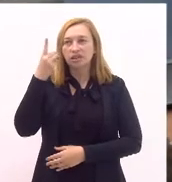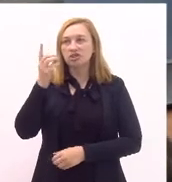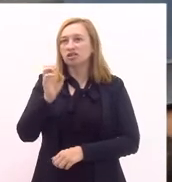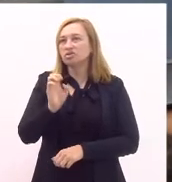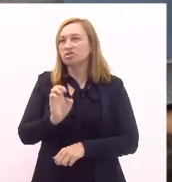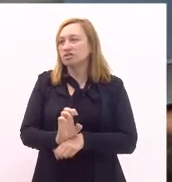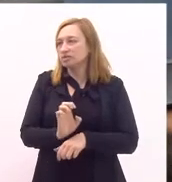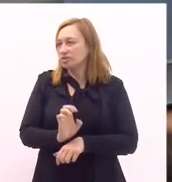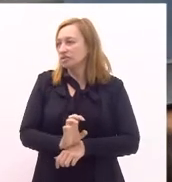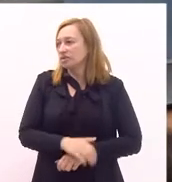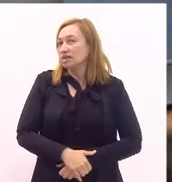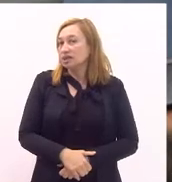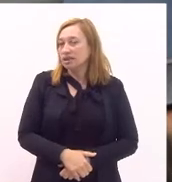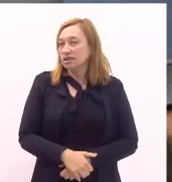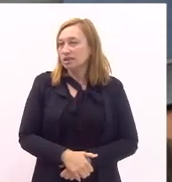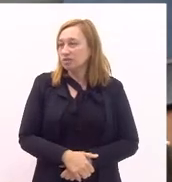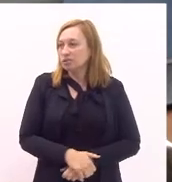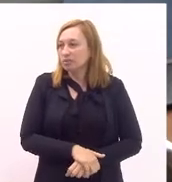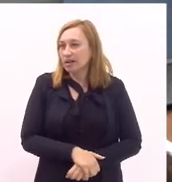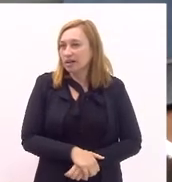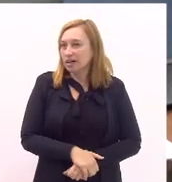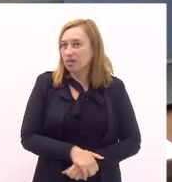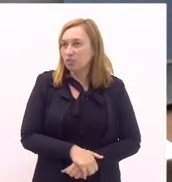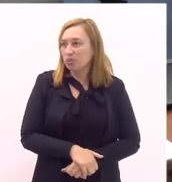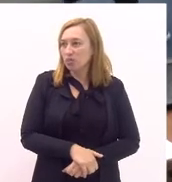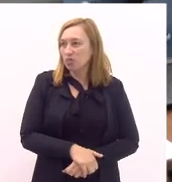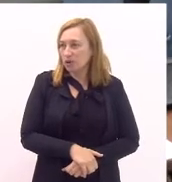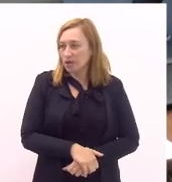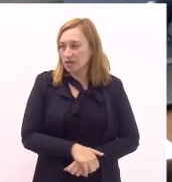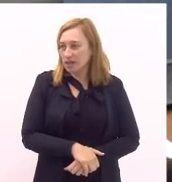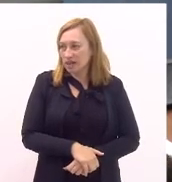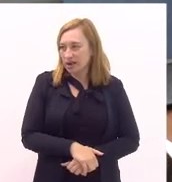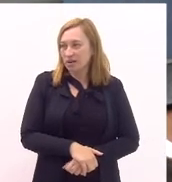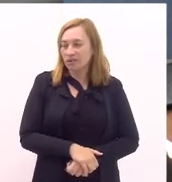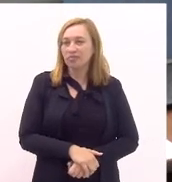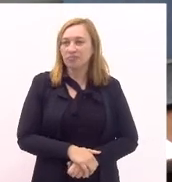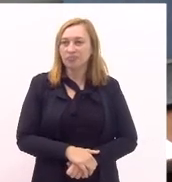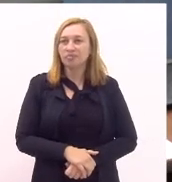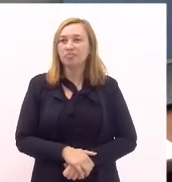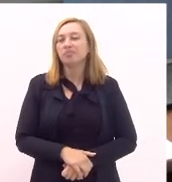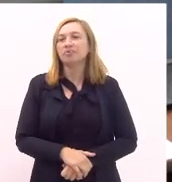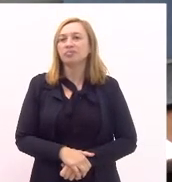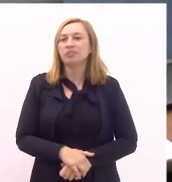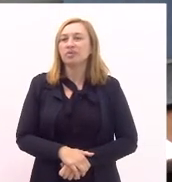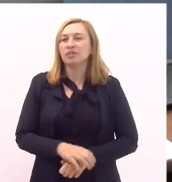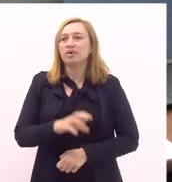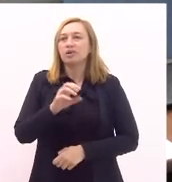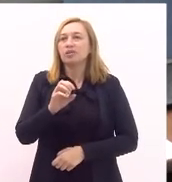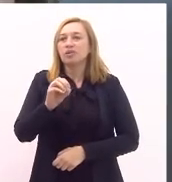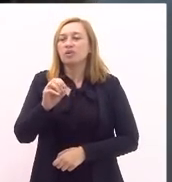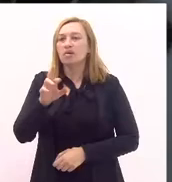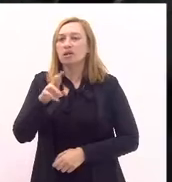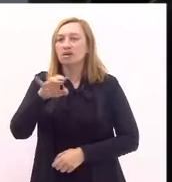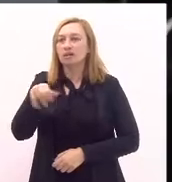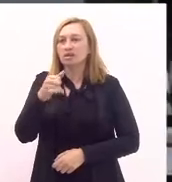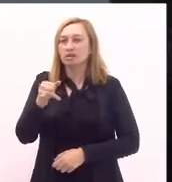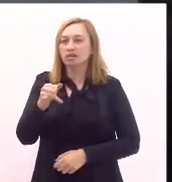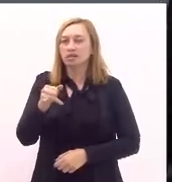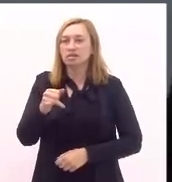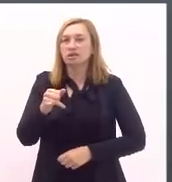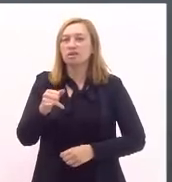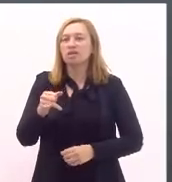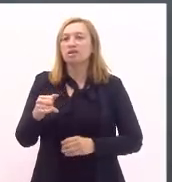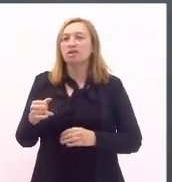palavra estão conosco e a né Germano coordenadora do Cone em coordenação Nacional de entidades